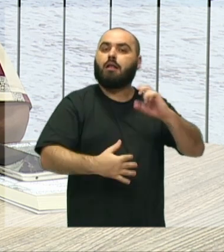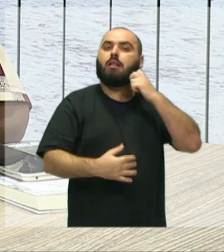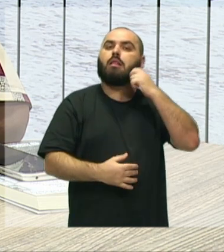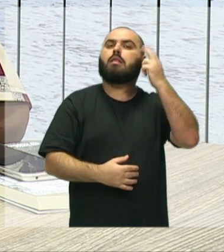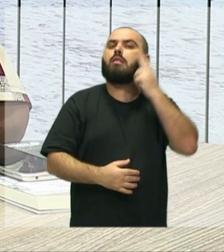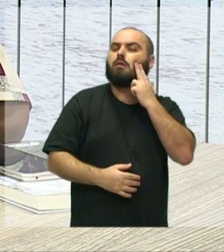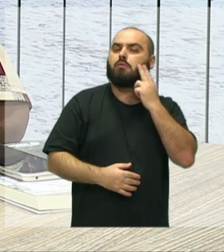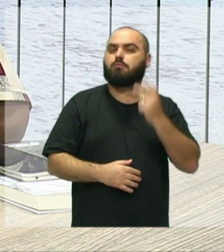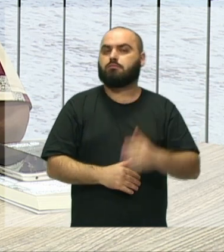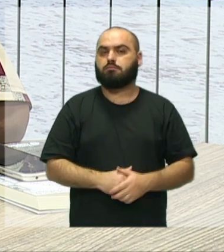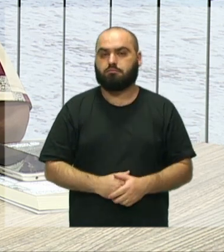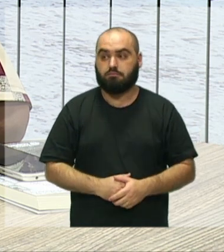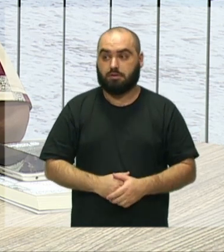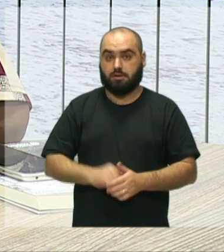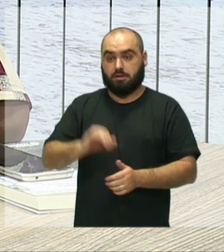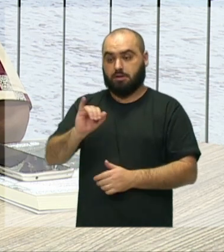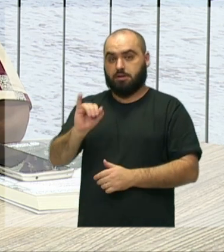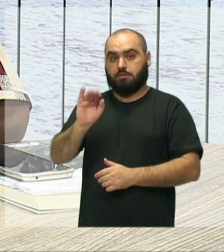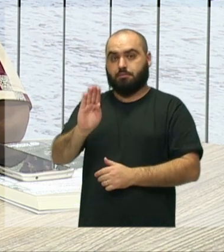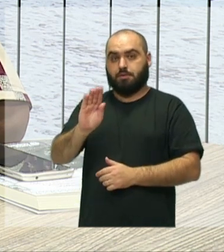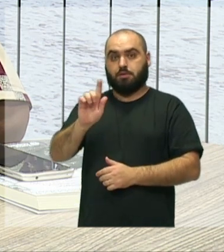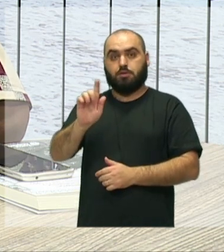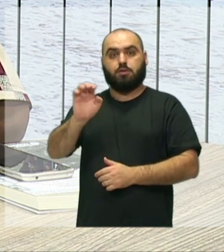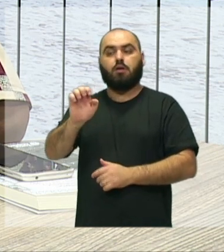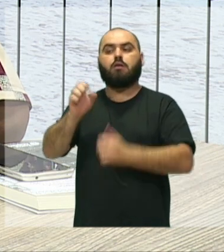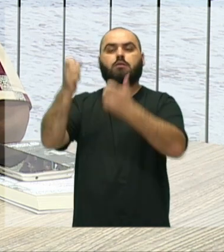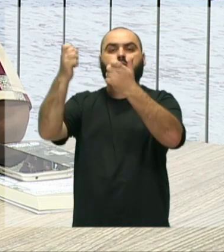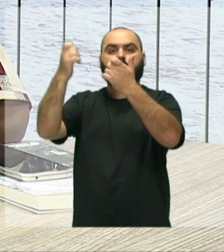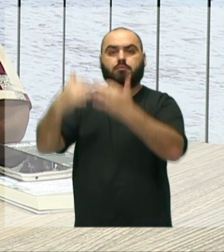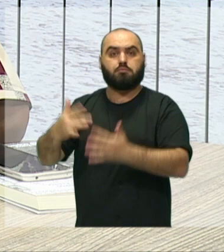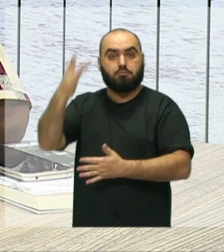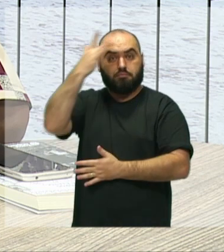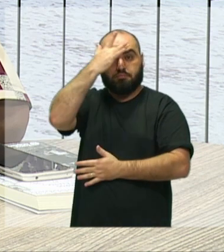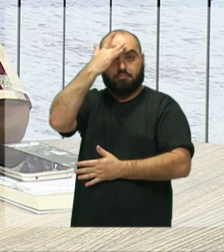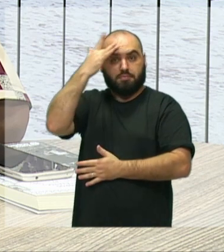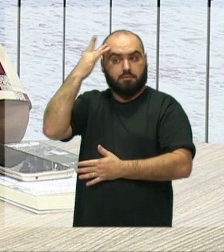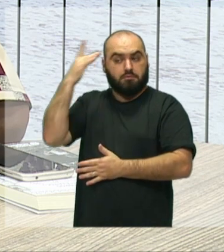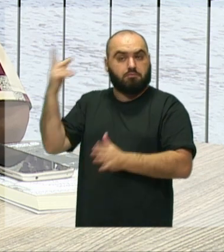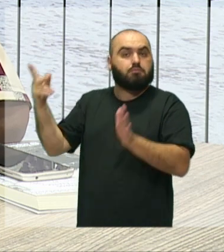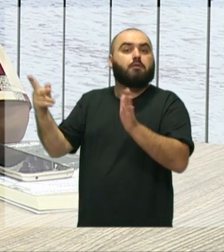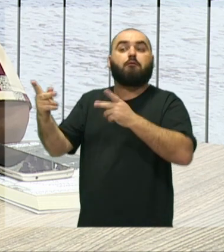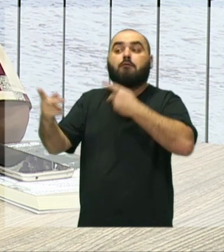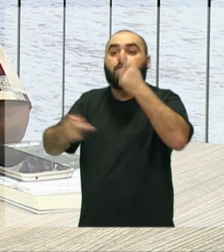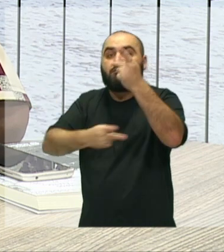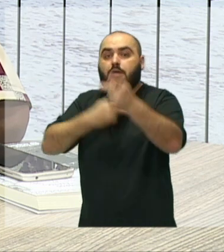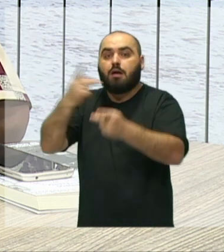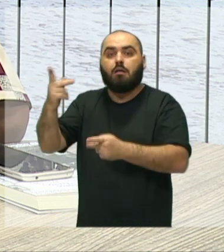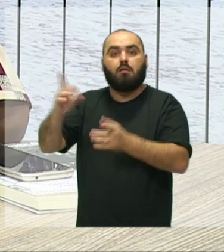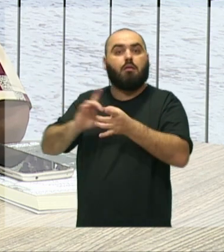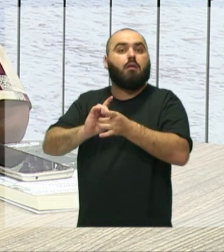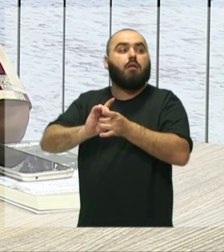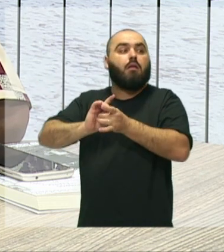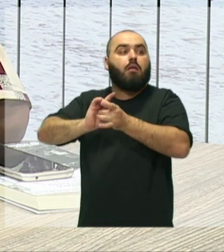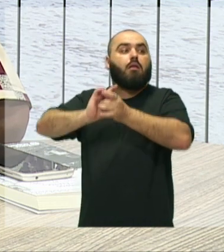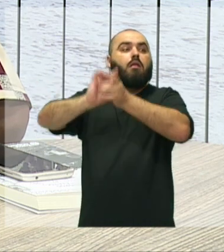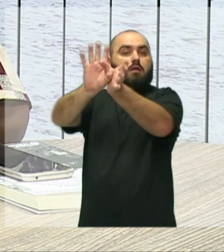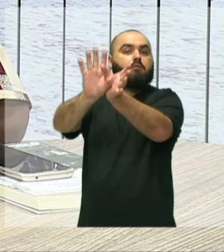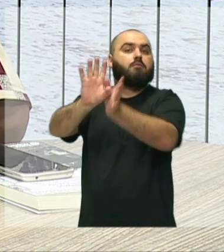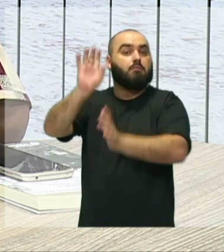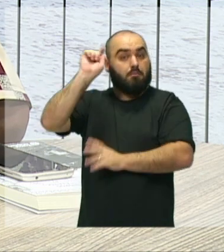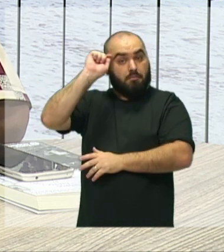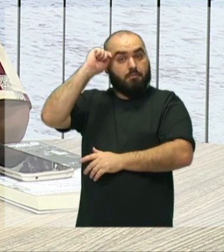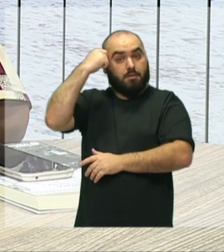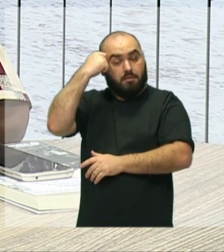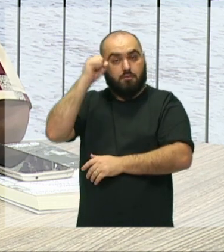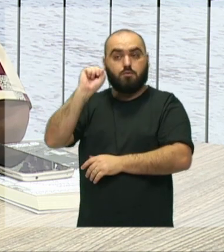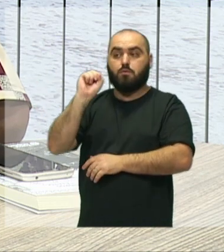IBGE, todos aqueles que se autodeclaram pretos e pardos são negros. Porque a